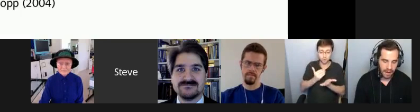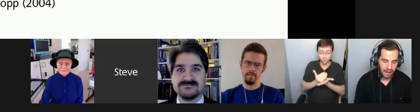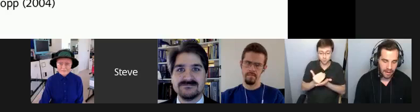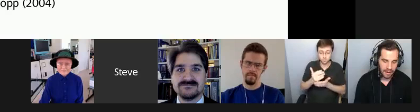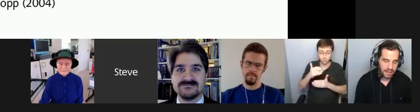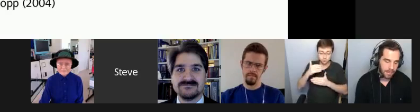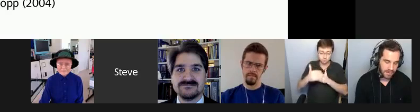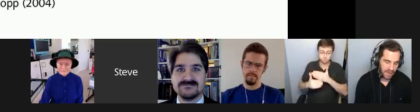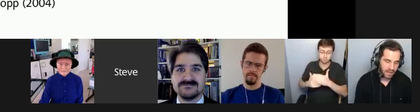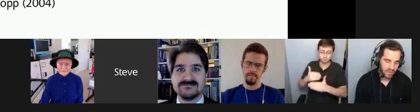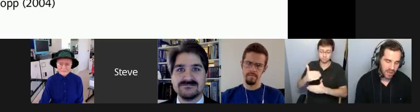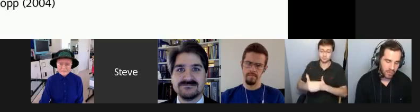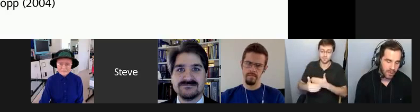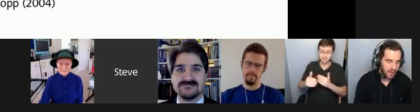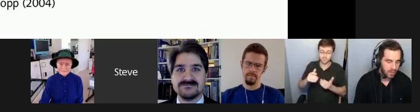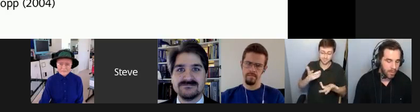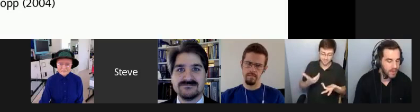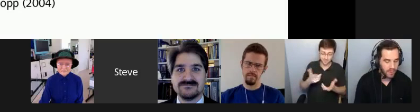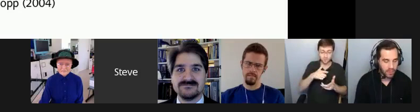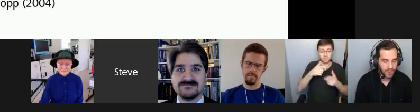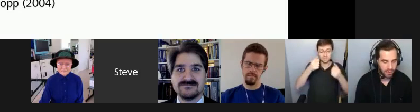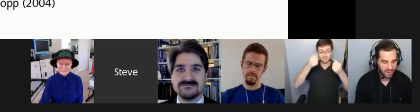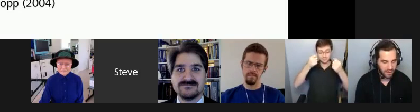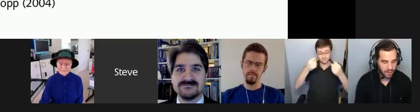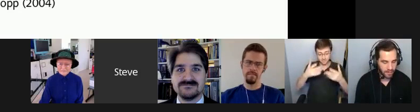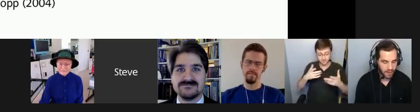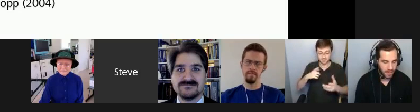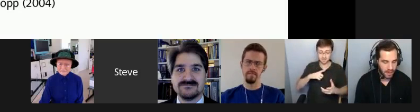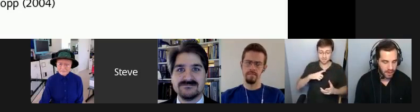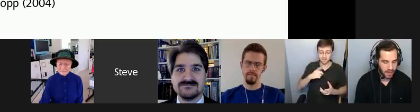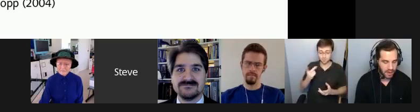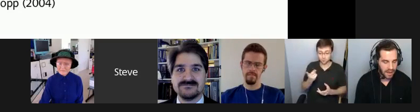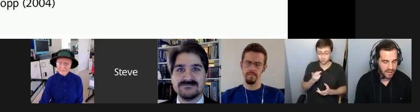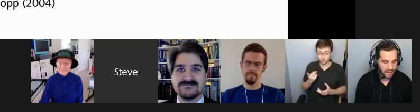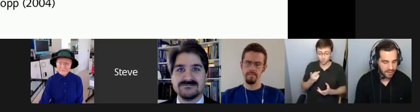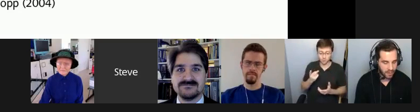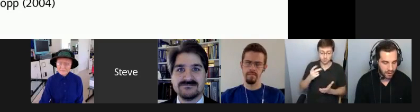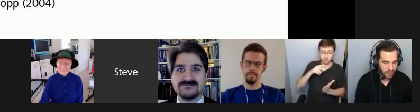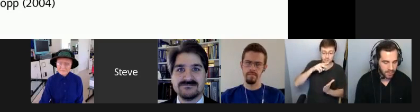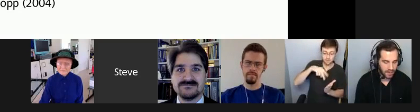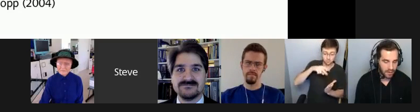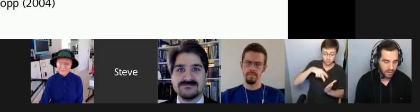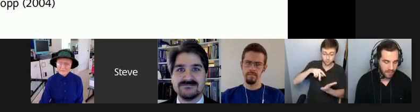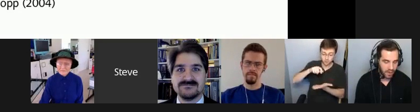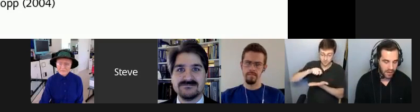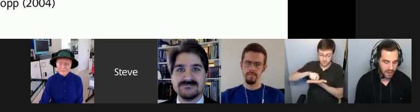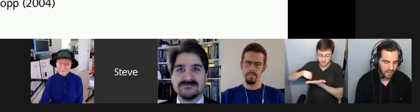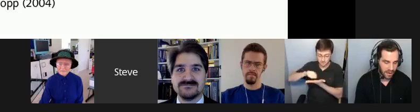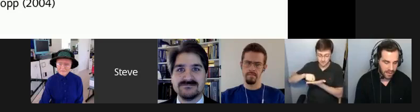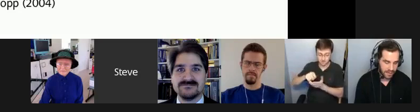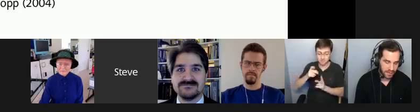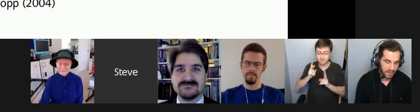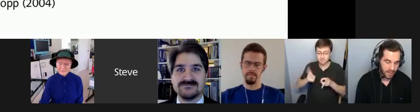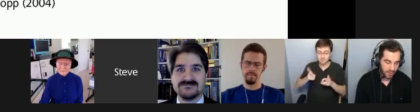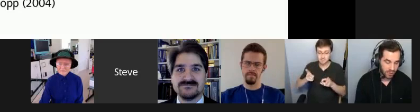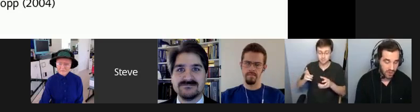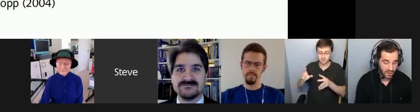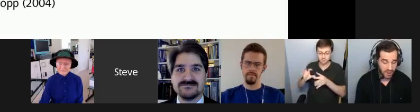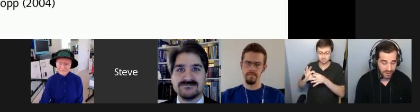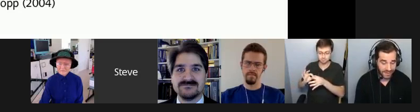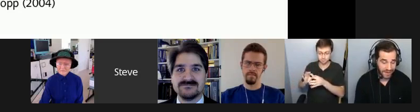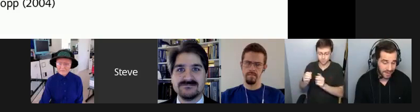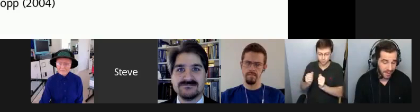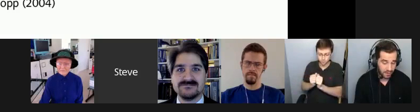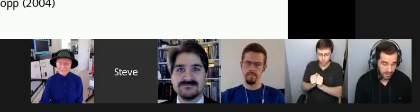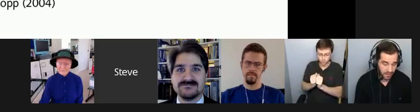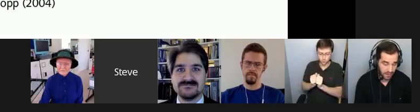Então, esse processo de leitura ele começou de alguma forma. E essa forma foi através